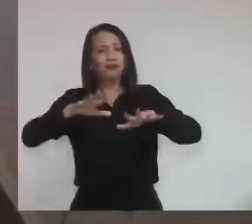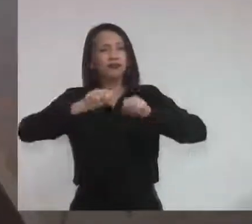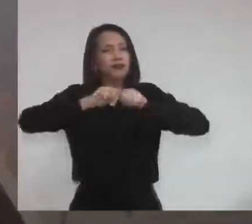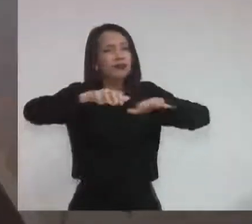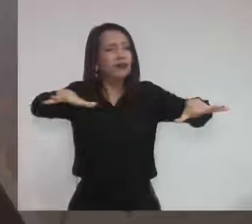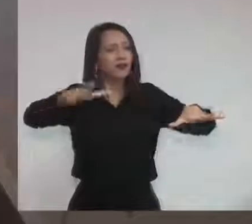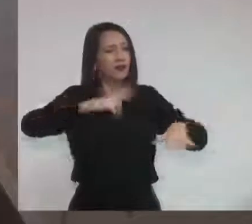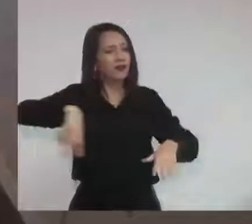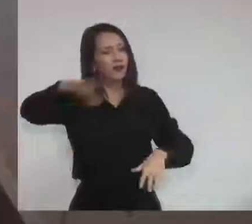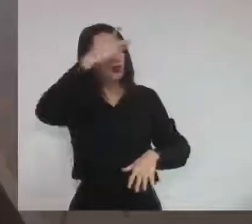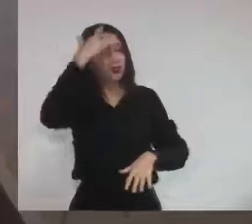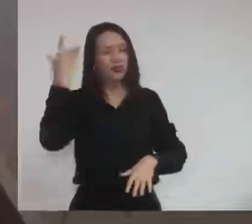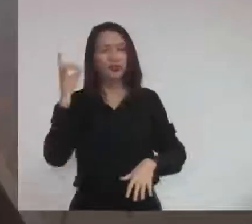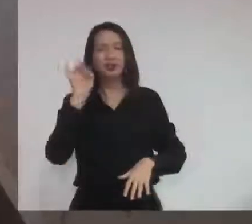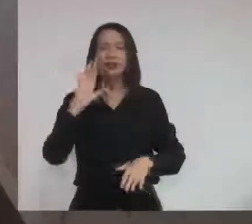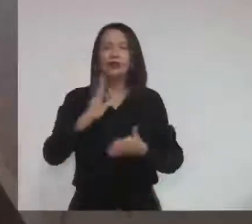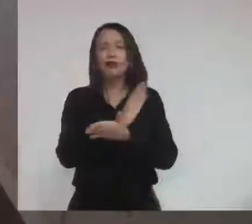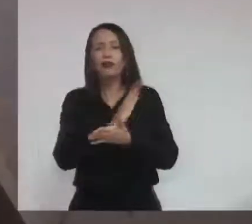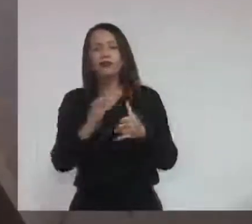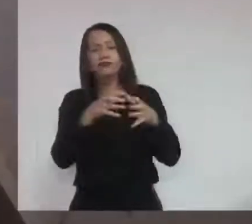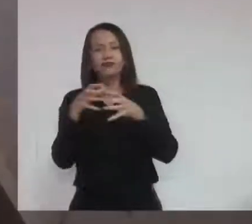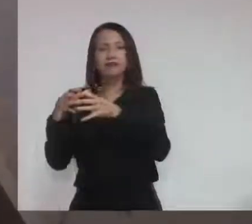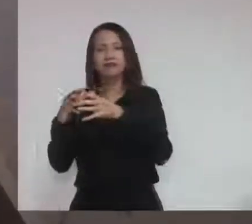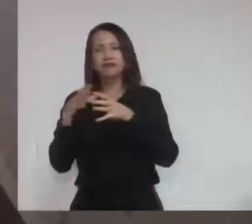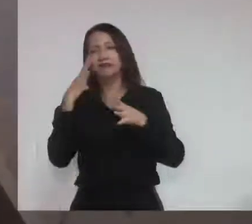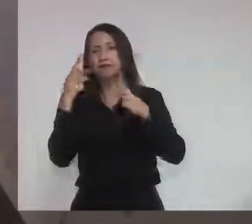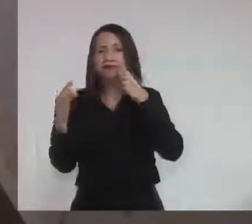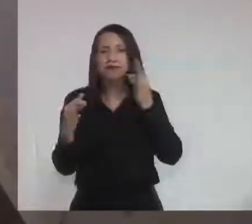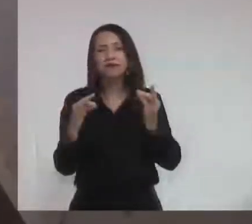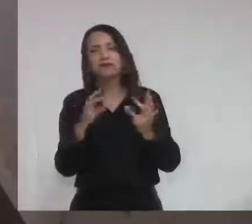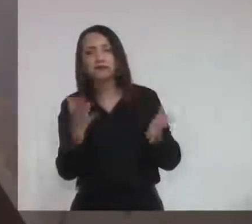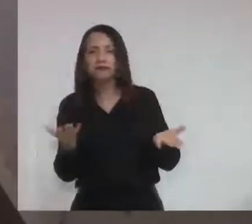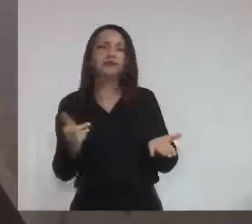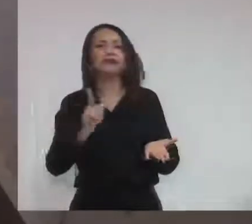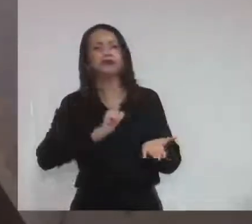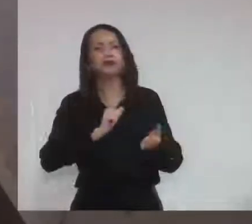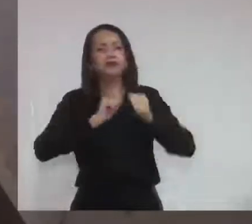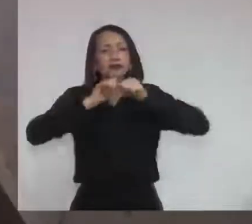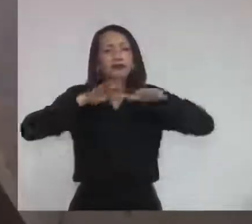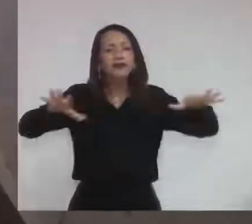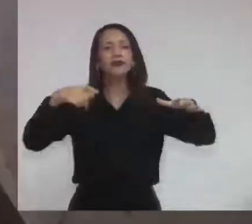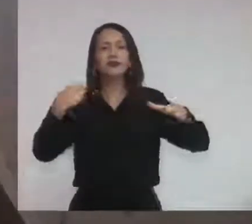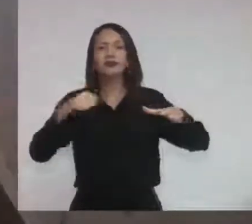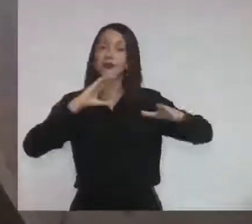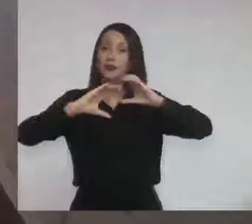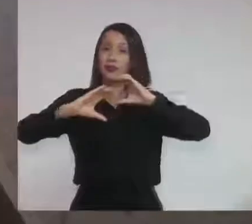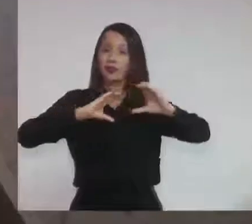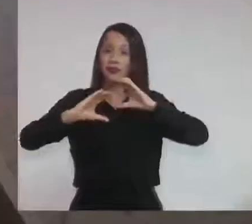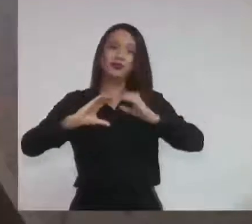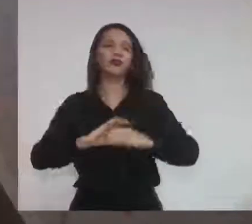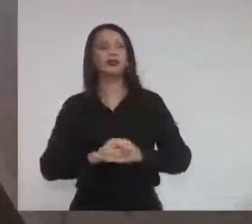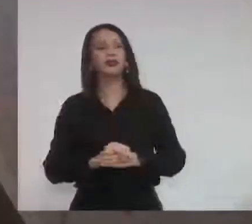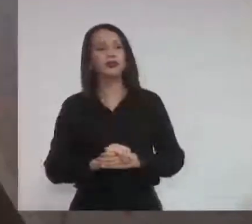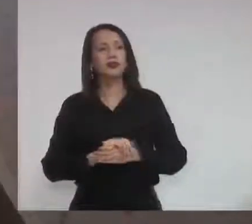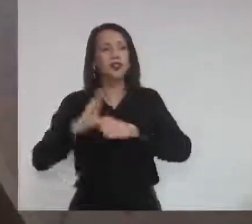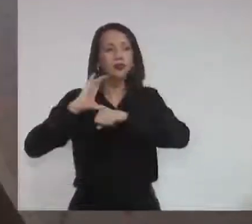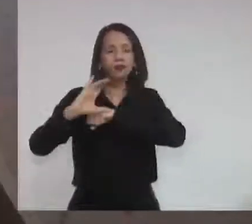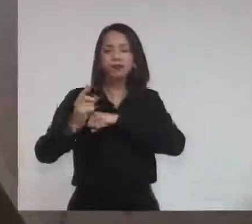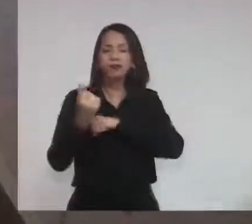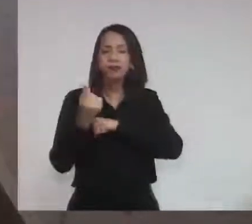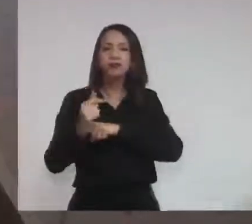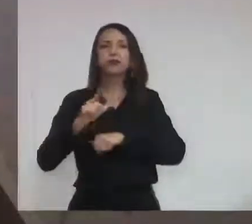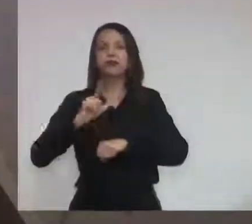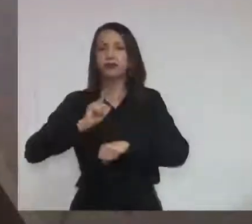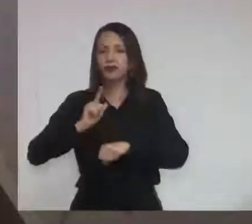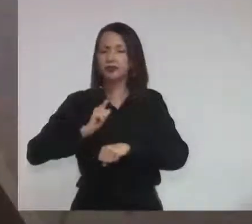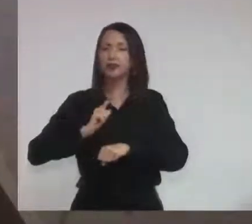Atinge alguns grupos, e às vezes nem com a atenção devida, né? E para fazer chegar é preciso se comunicar, né? É preciso ter um investimento numa